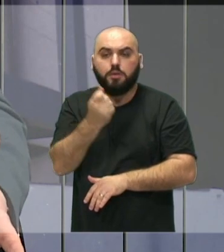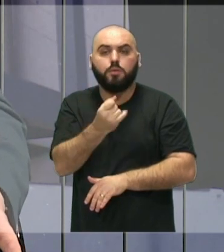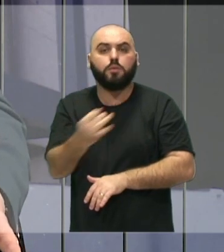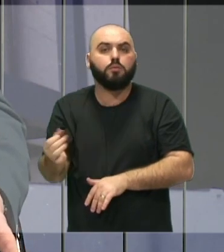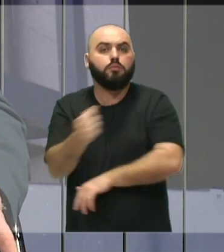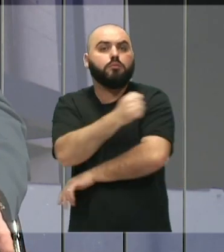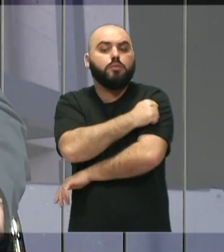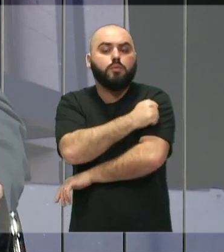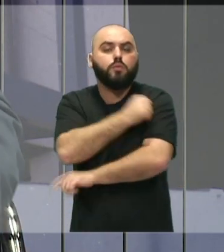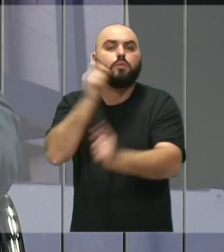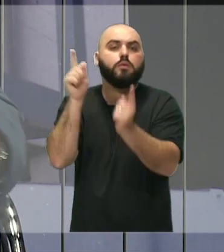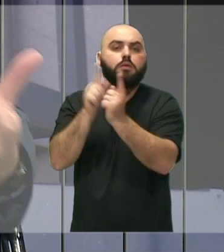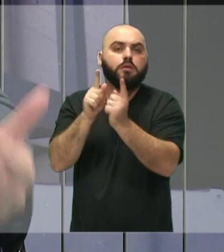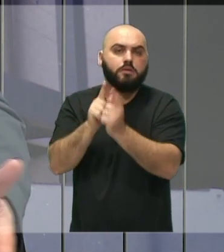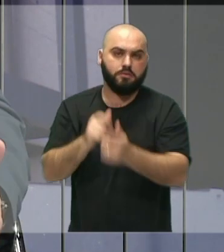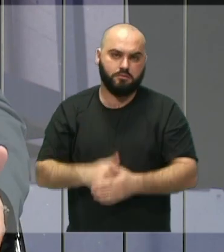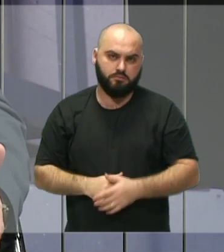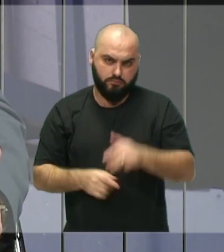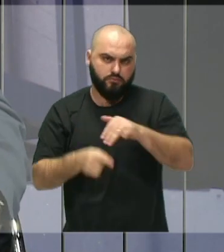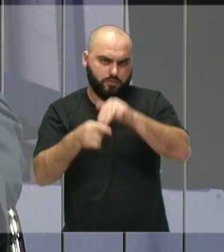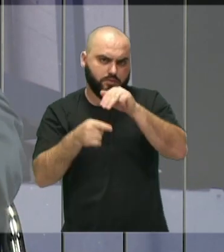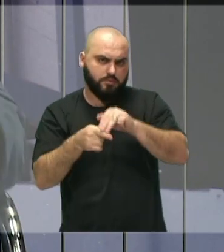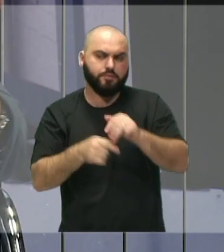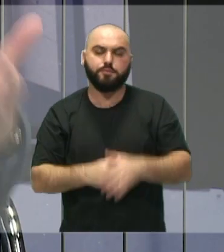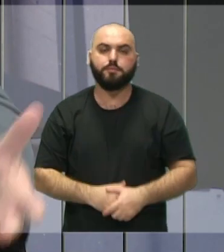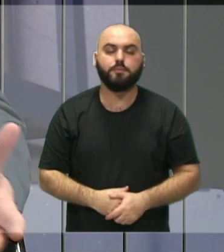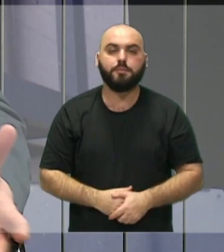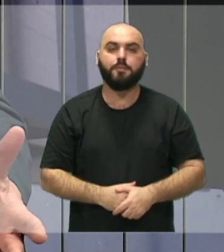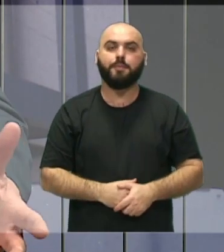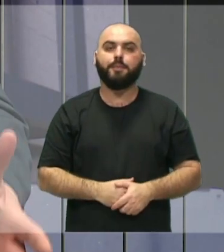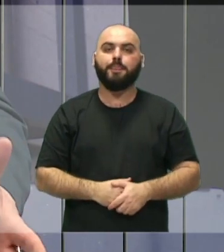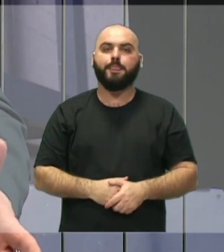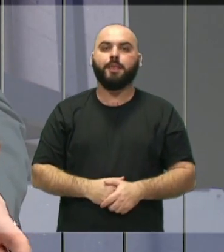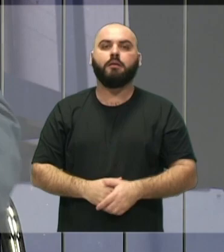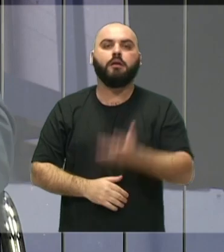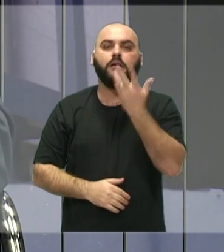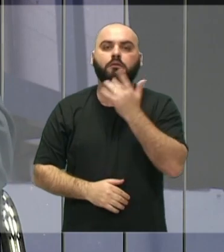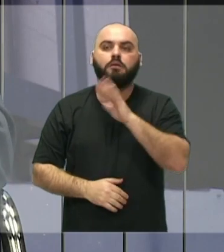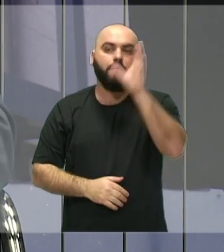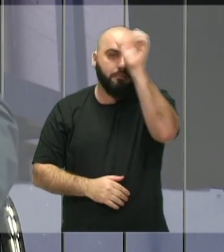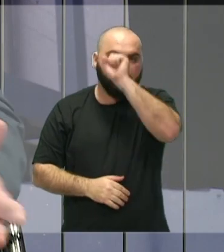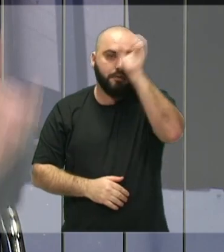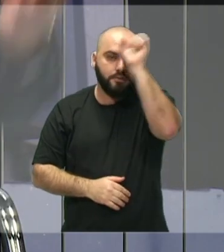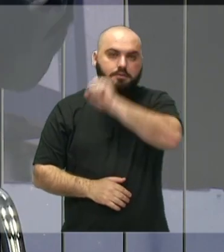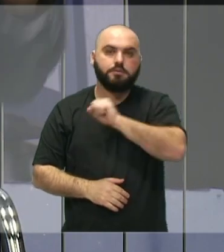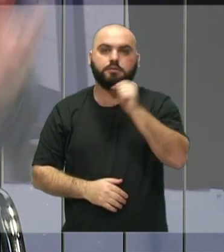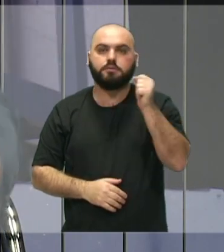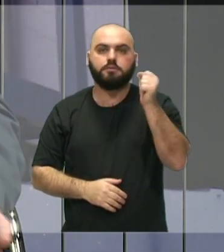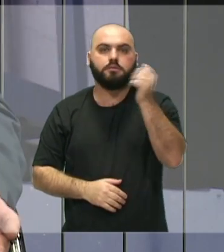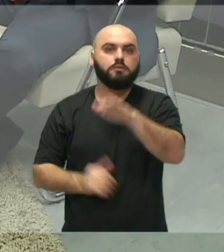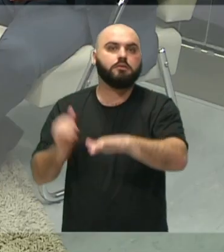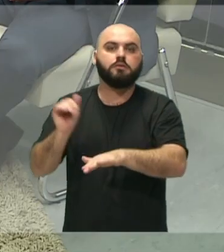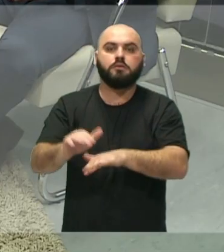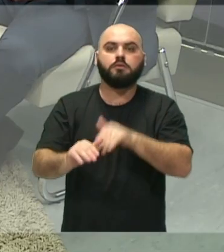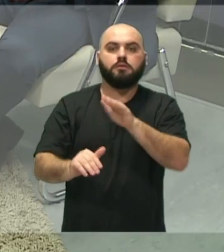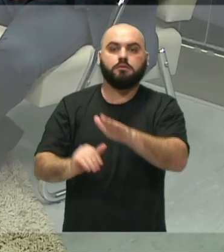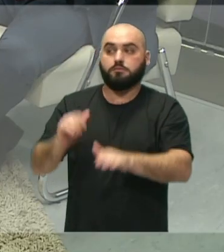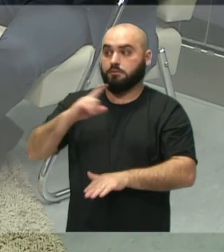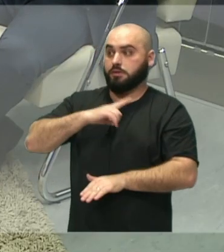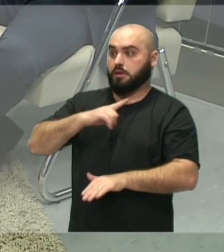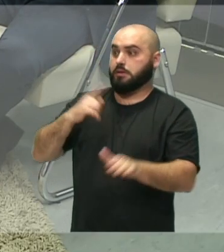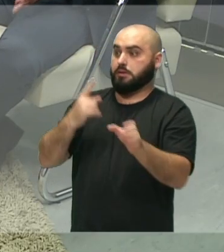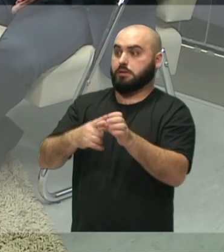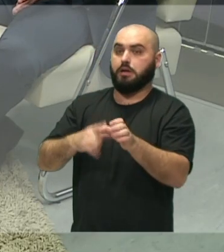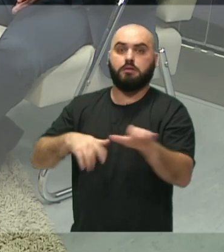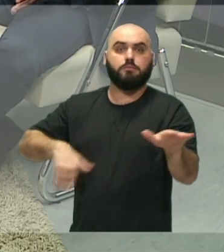gente atende, a gente que eu digo a nível de município, e quantas crianças aprendem a nadar. Numa cidade que nós temos praia, está ali, o mar. Então assim,